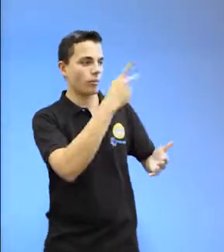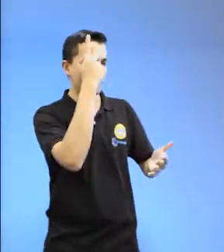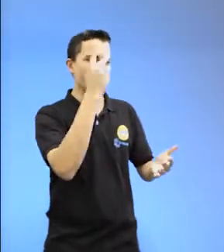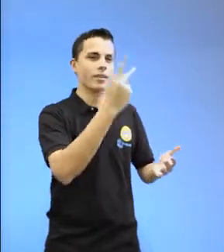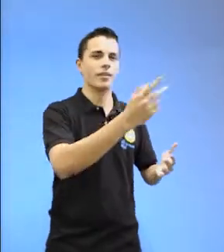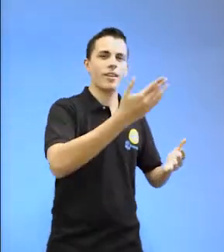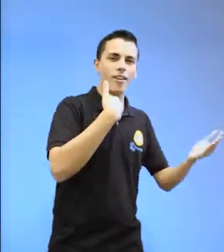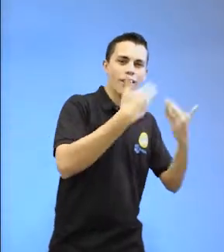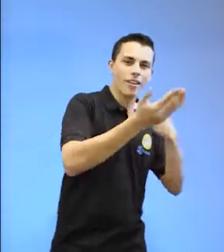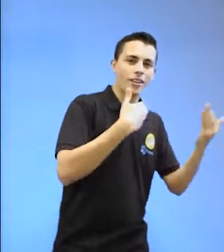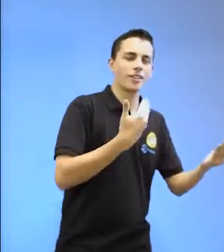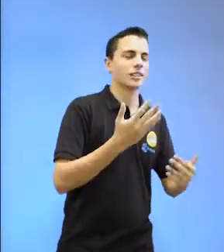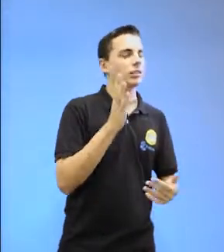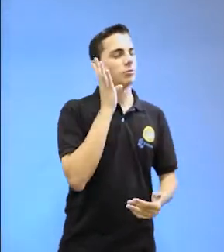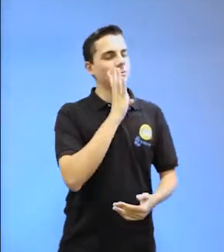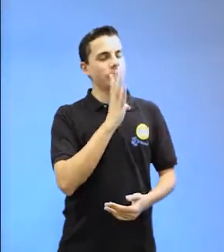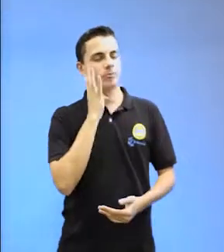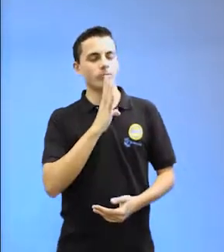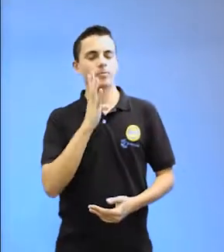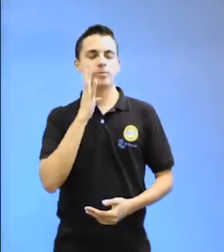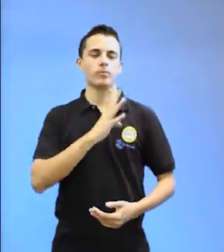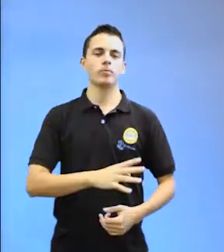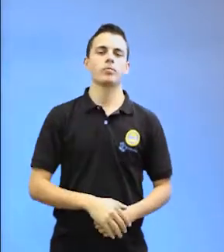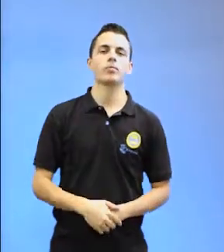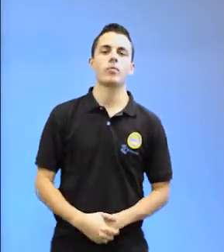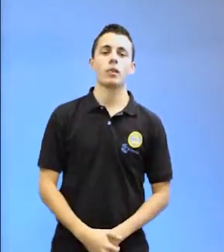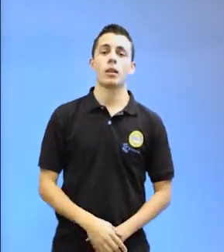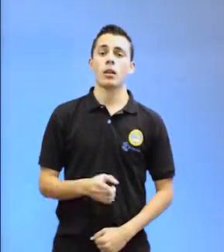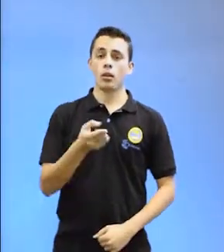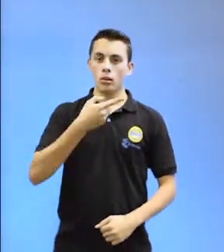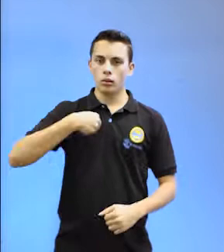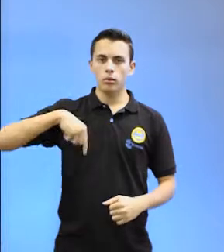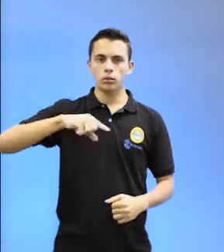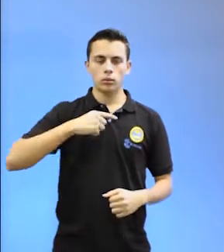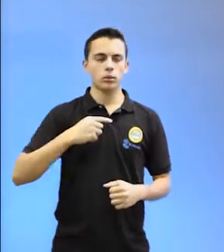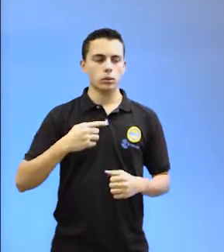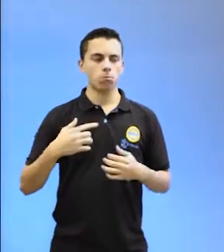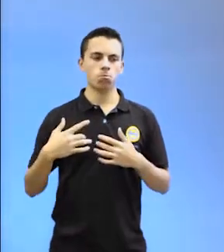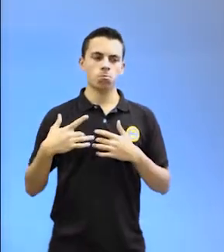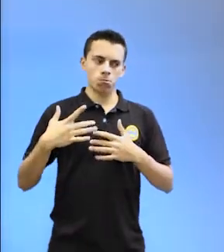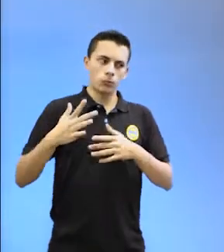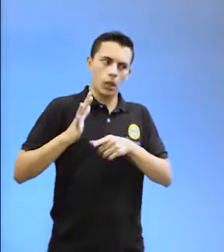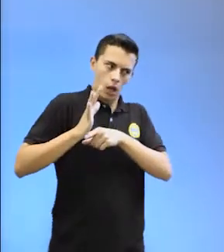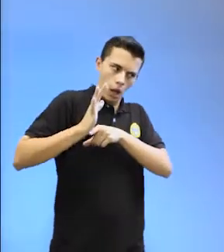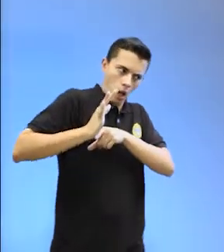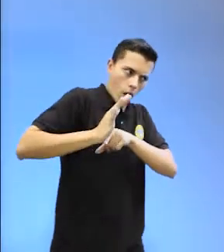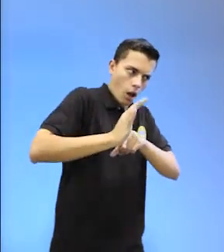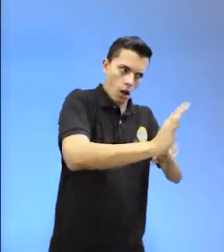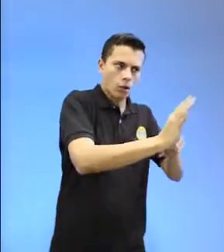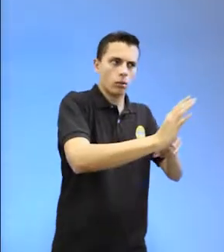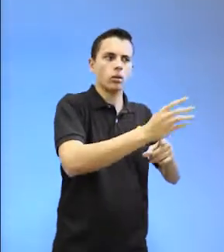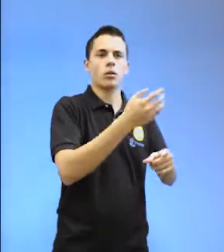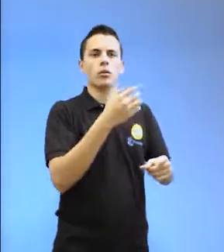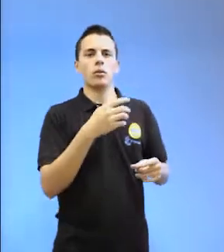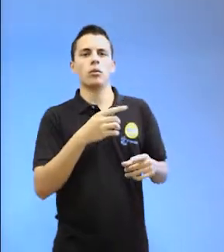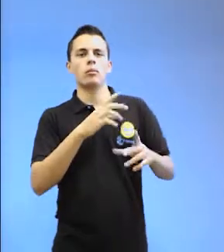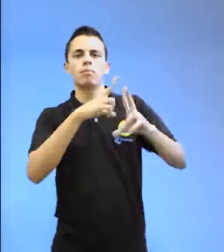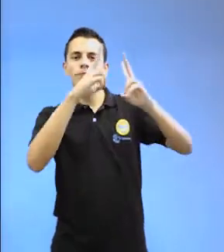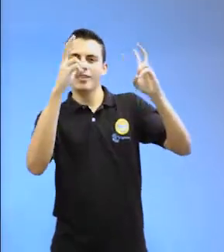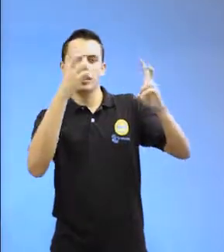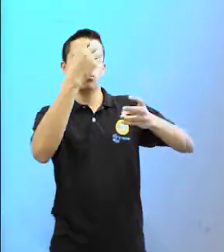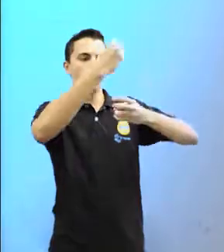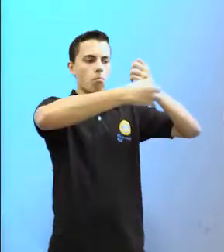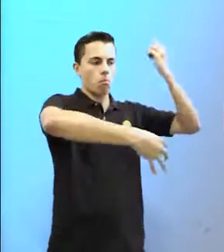plateia. Então, estamos à disposição para levar essa mensagem aonde quer que seja. Né?